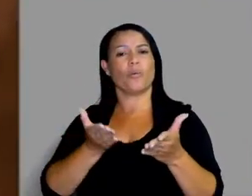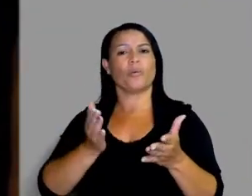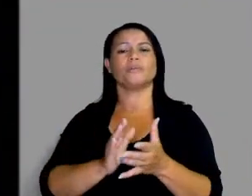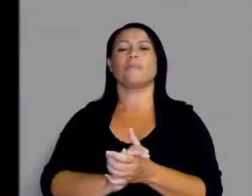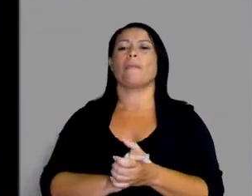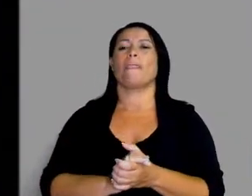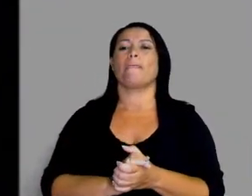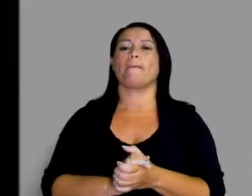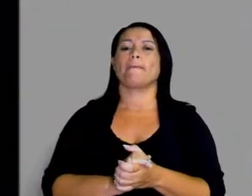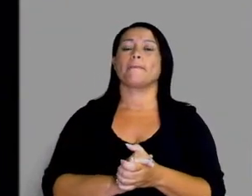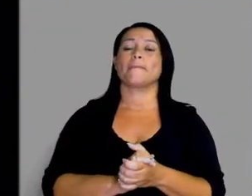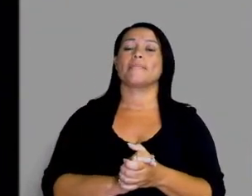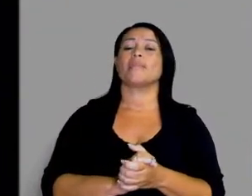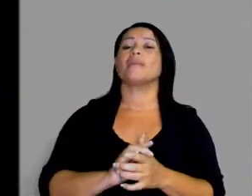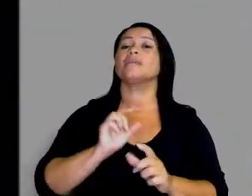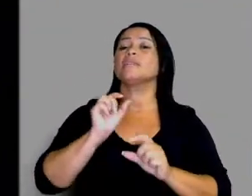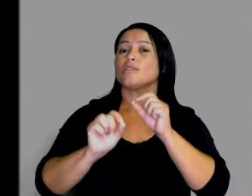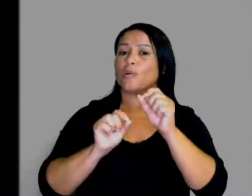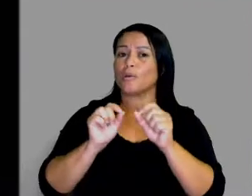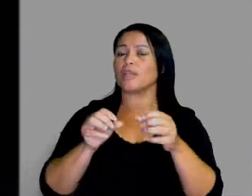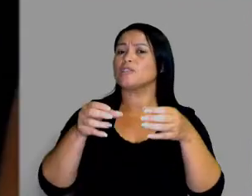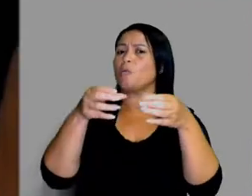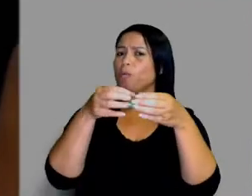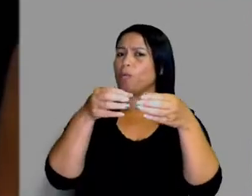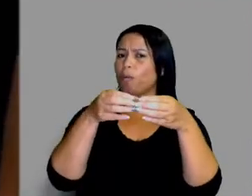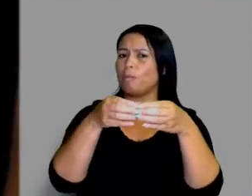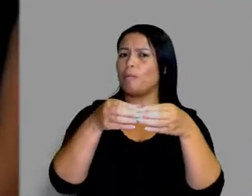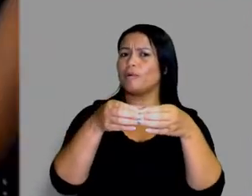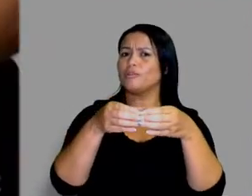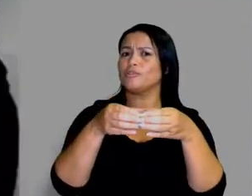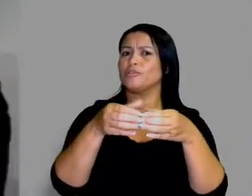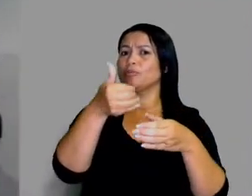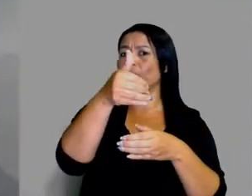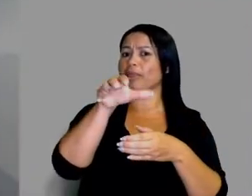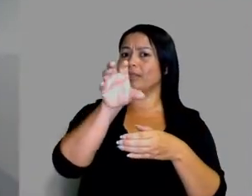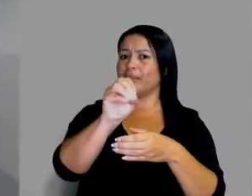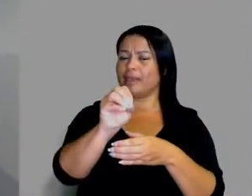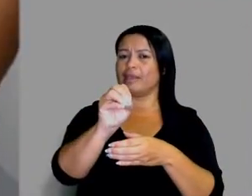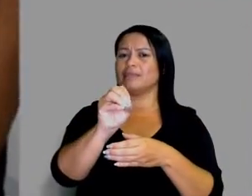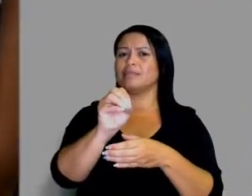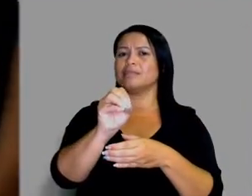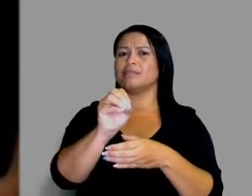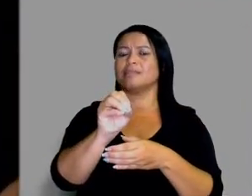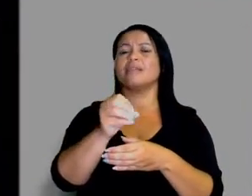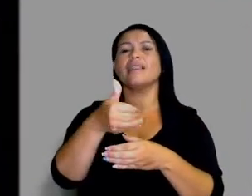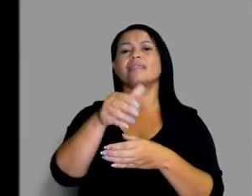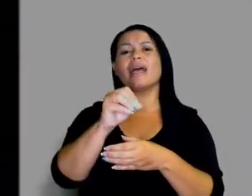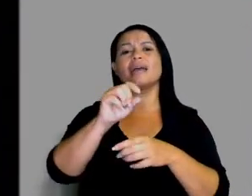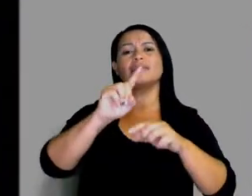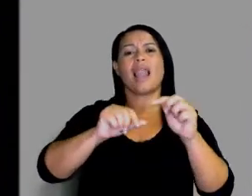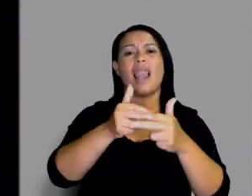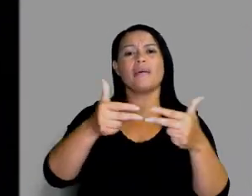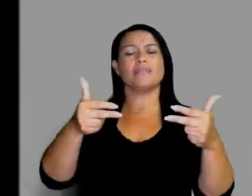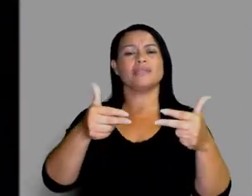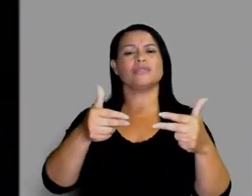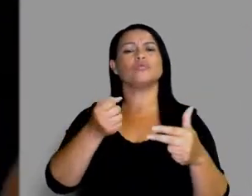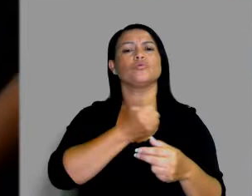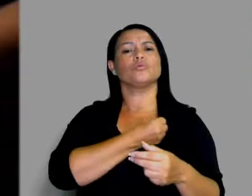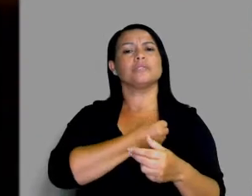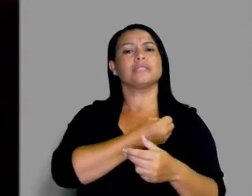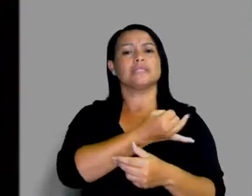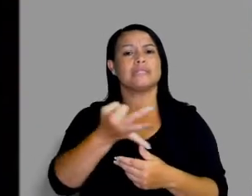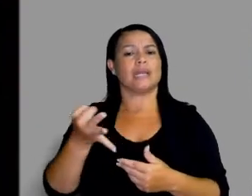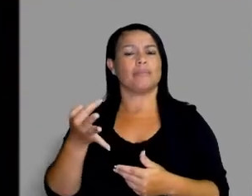atual, né? Que são compostos por 10 elementos, ok? O sistema